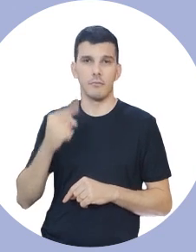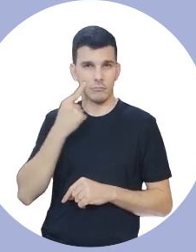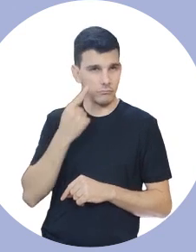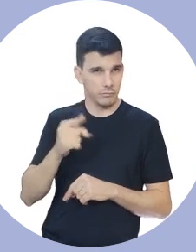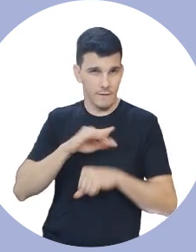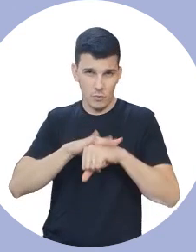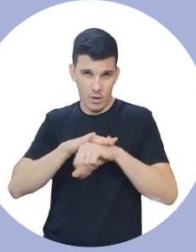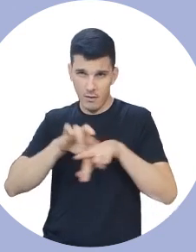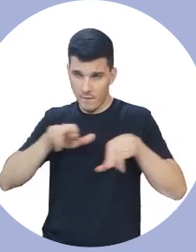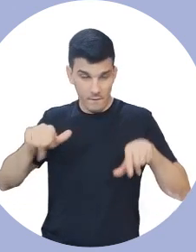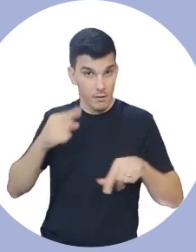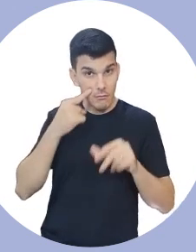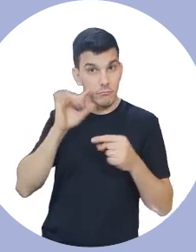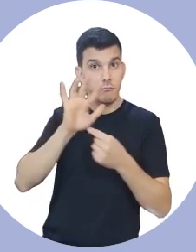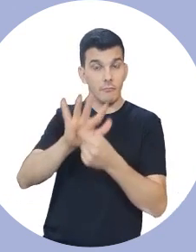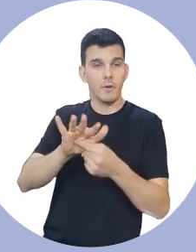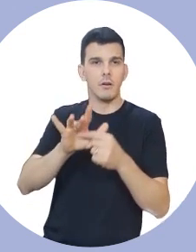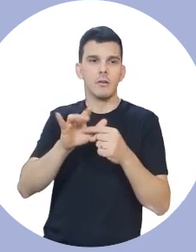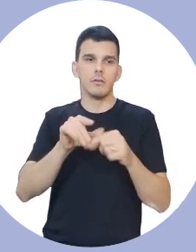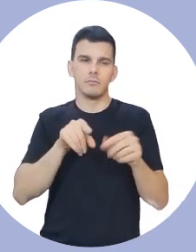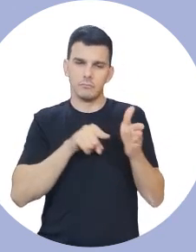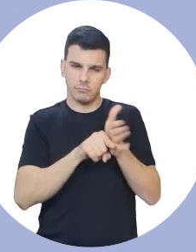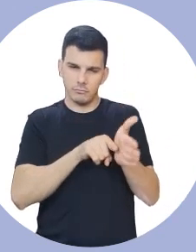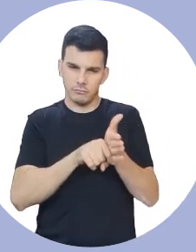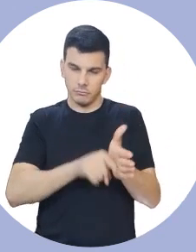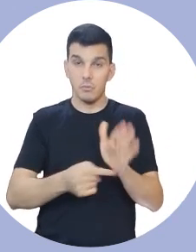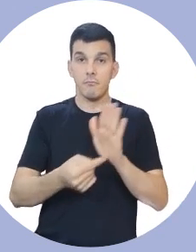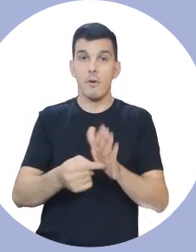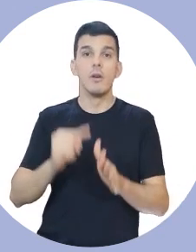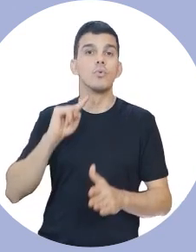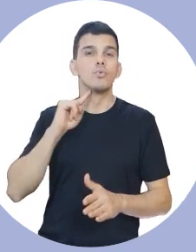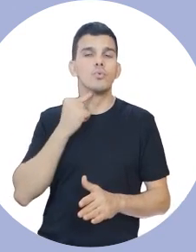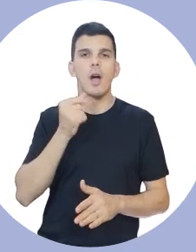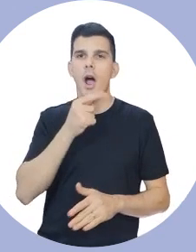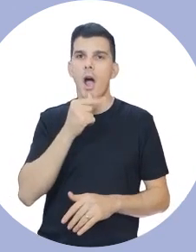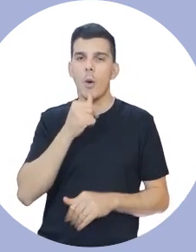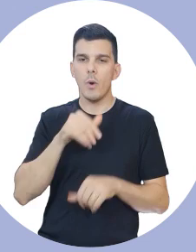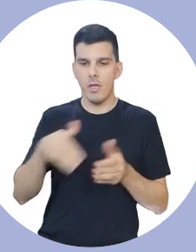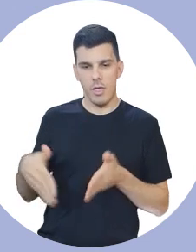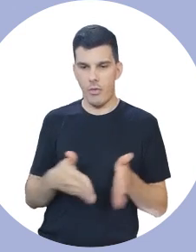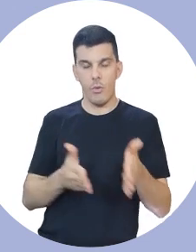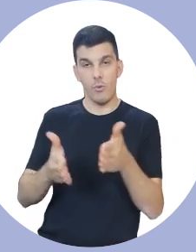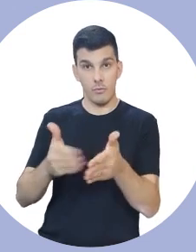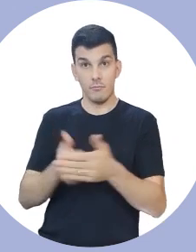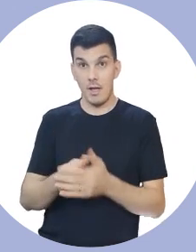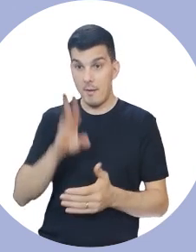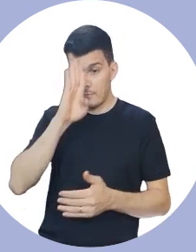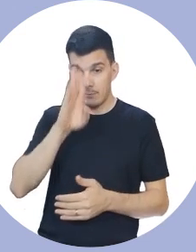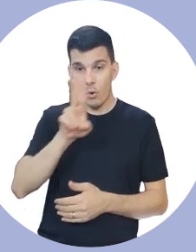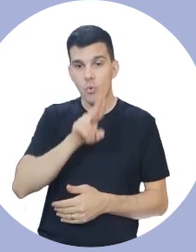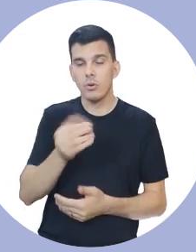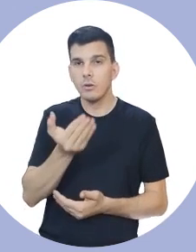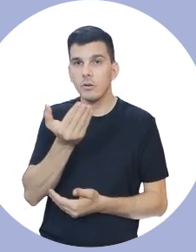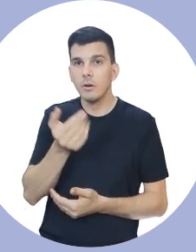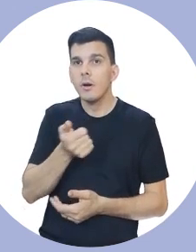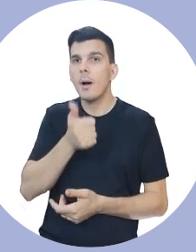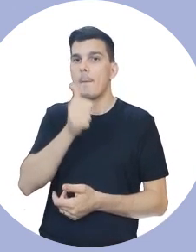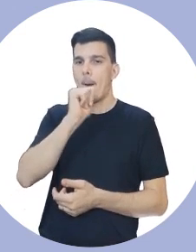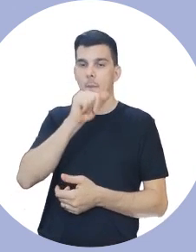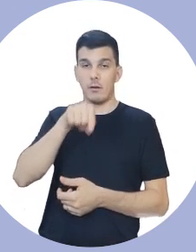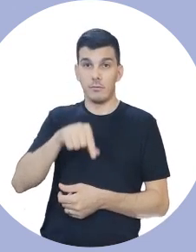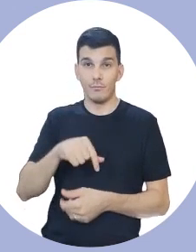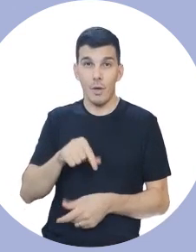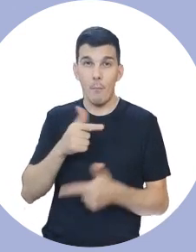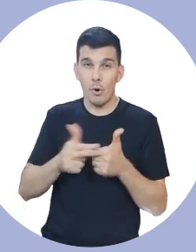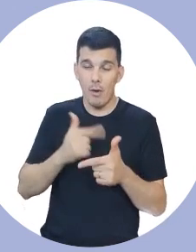com ameaças de doenças. O motivo apontado por especialistas é a poluição da água do rio, principal fonte de sobrevivência dos